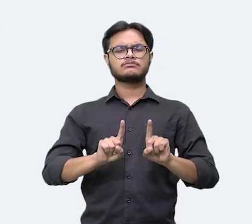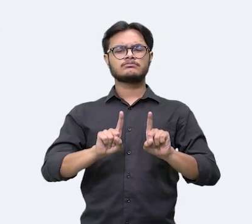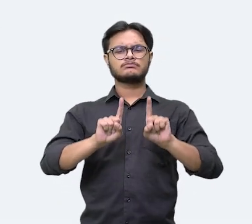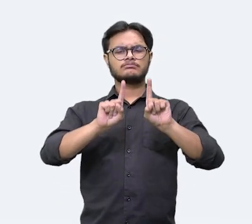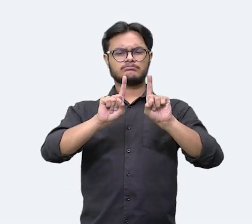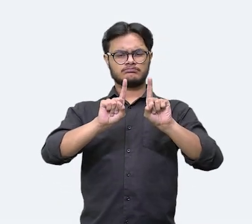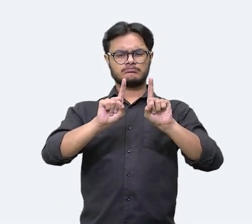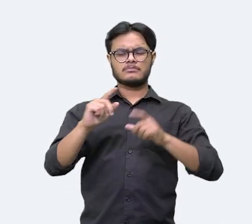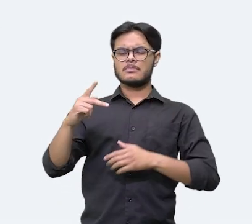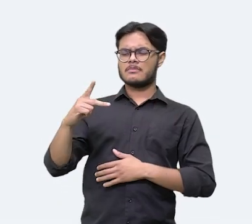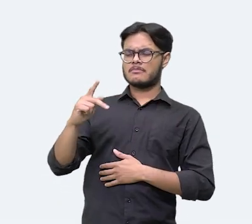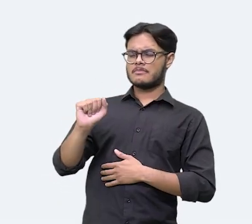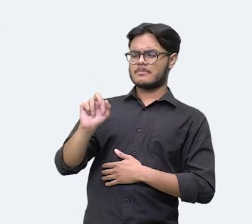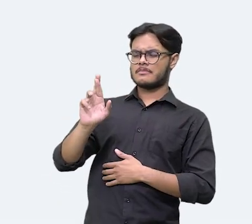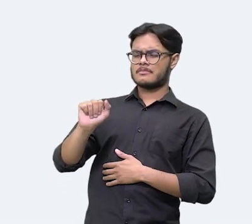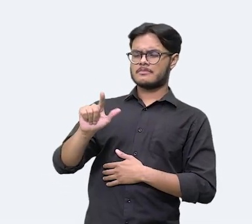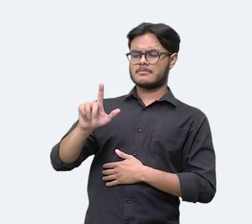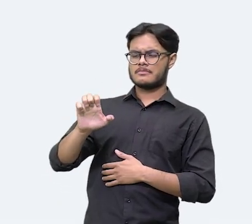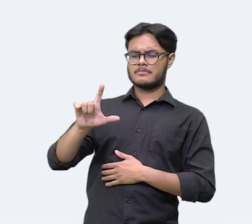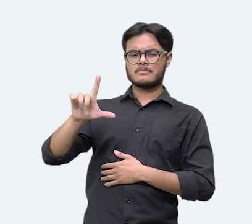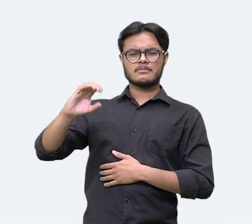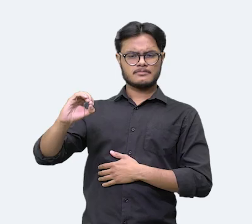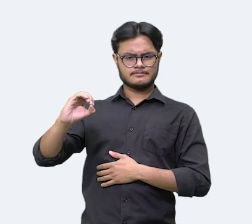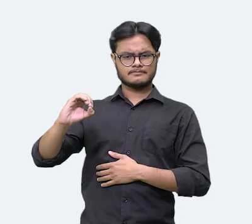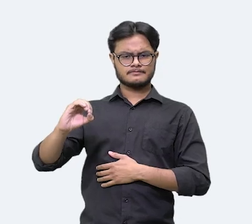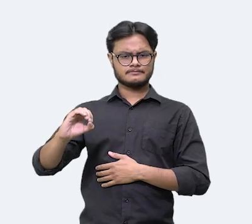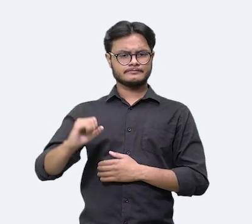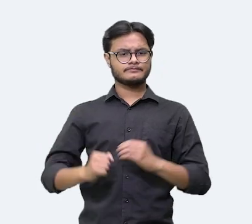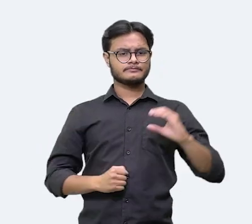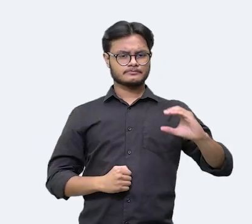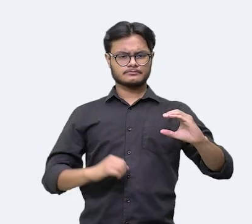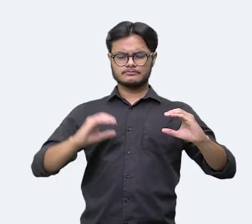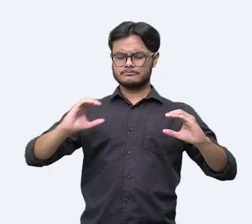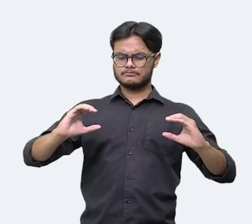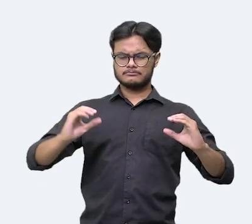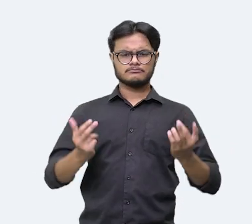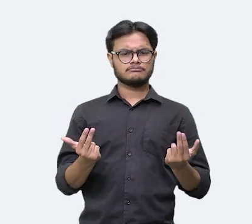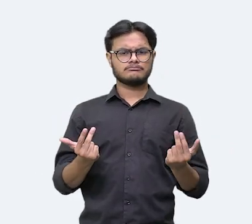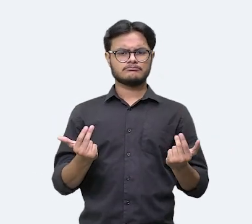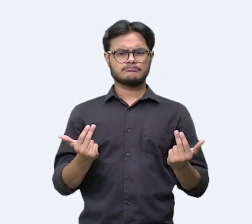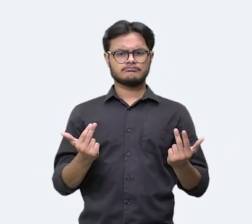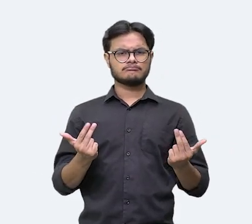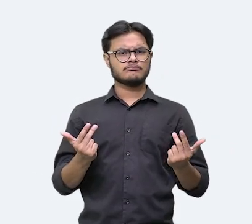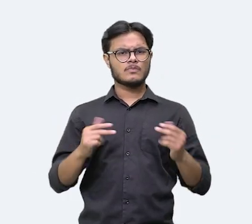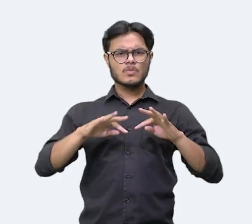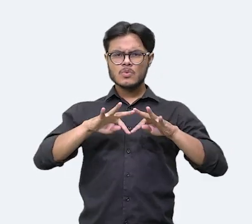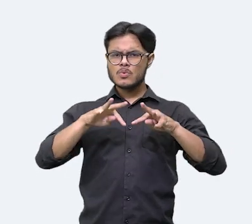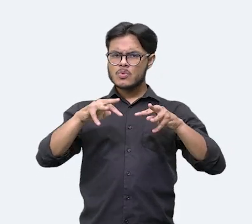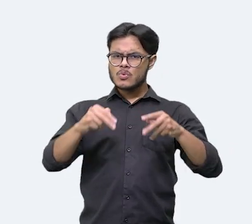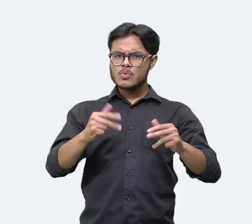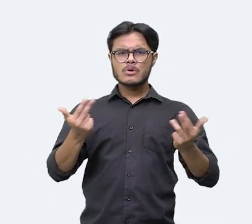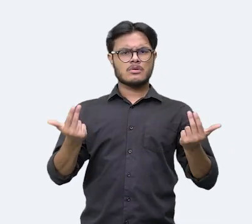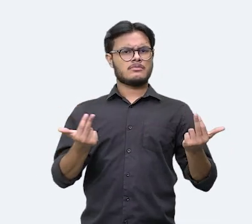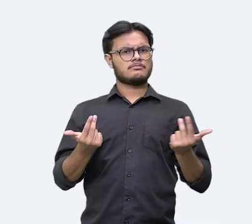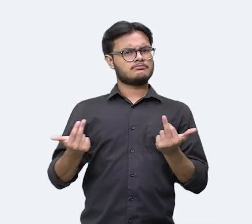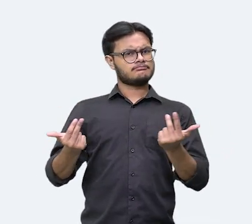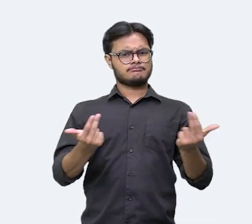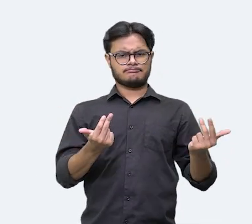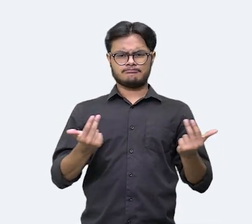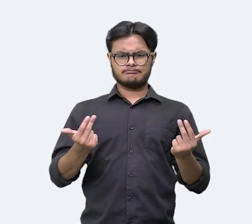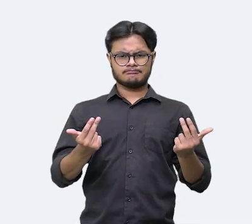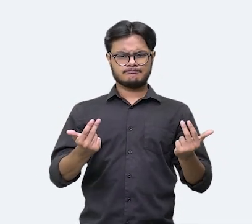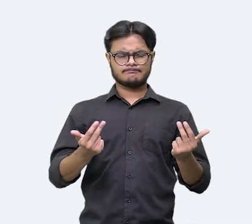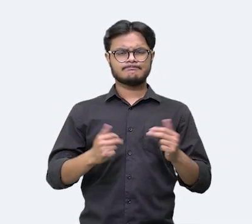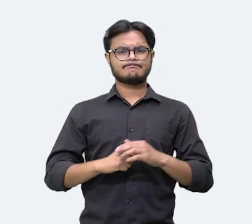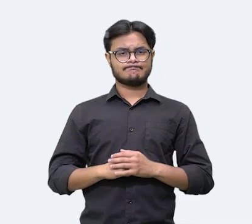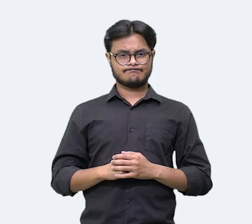capacitância equivalente é igual à soma das capacitâncias. Então, nota que eles estão associados em paralelo aqui, né? Ou seja, por ele estar tendo a mesma queda